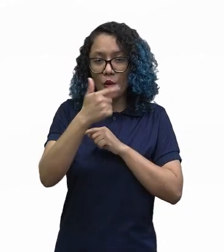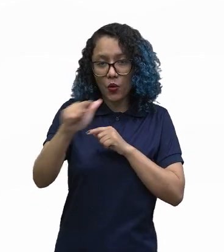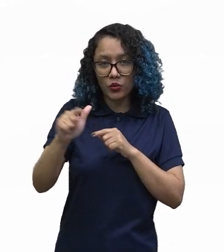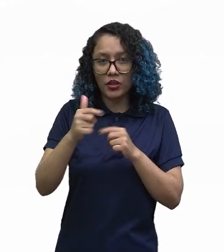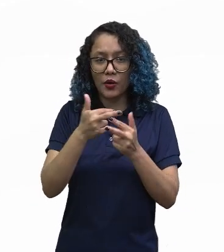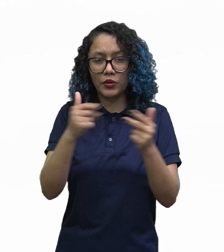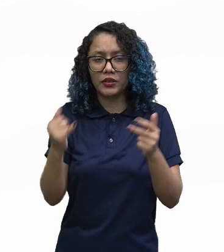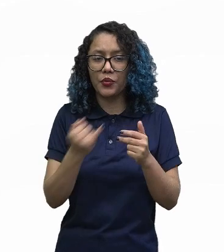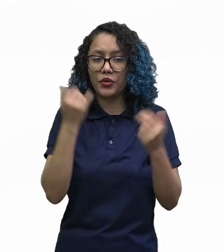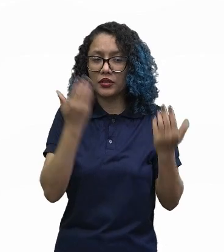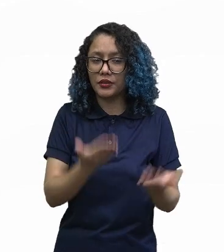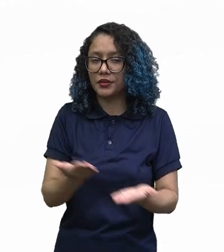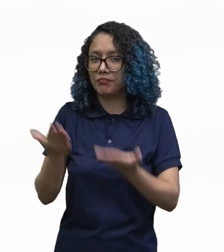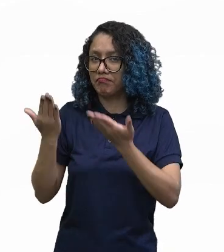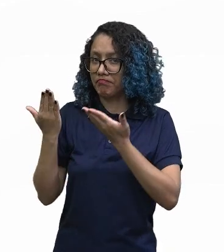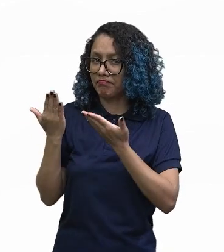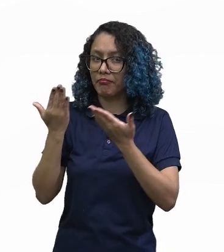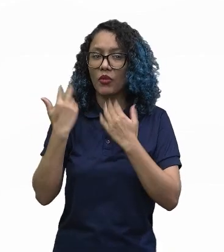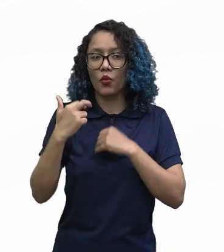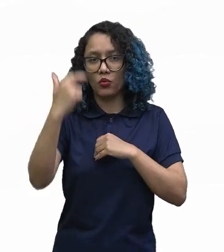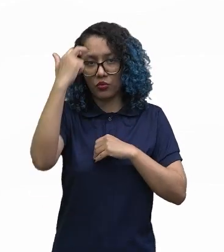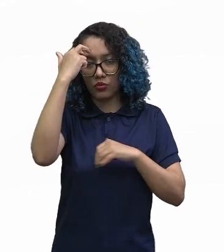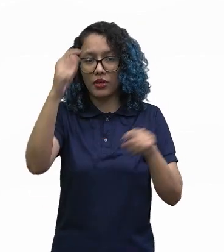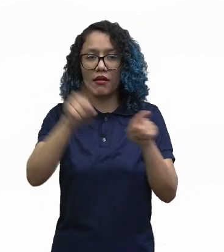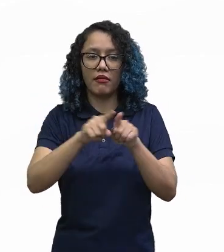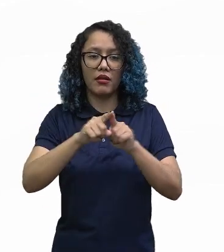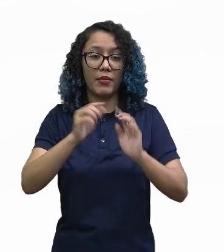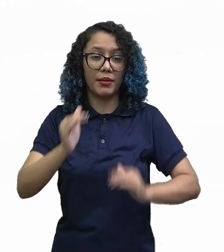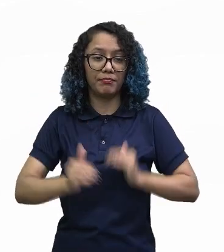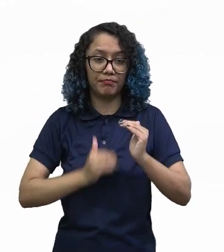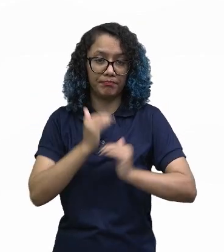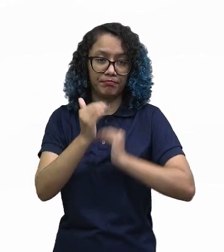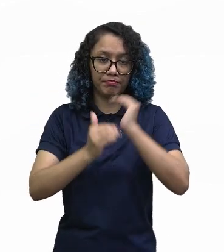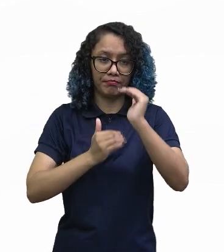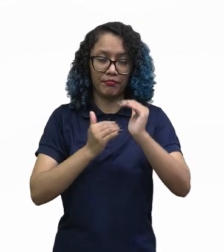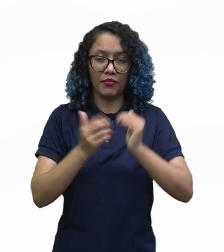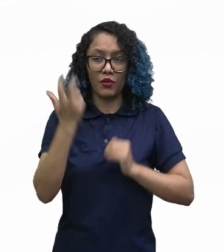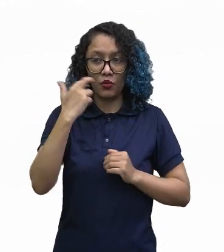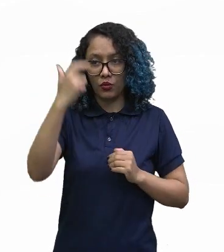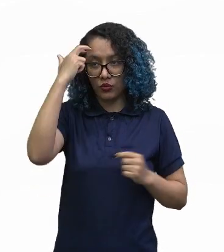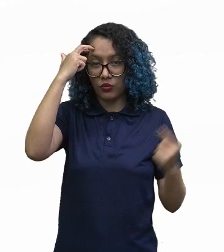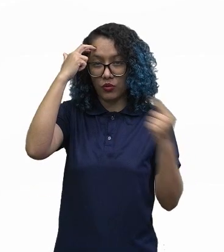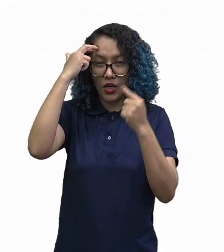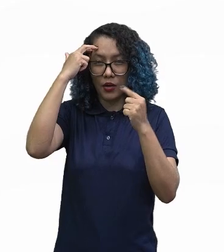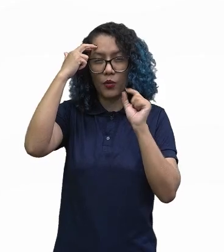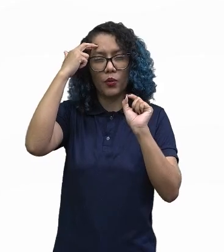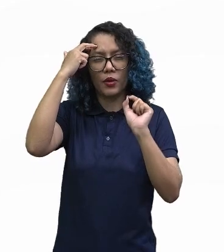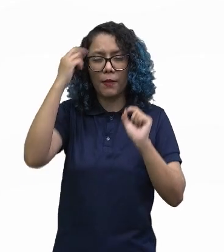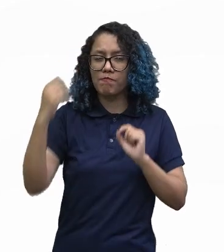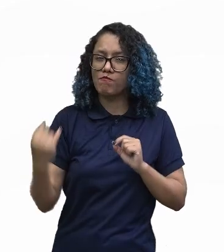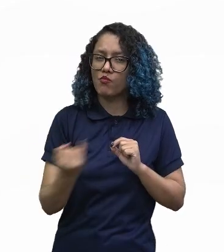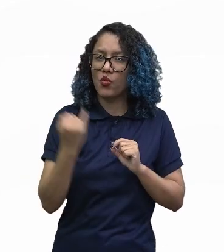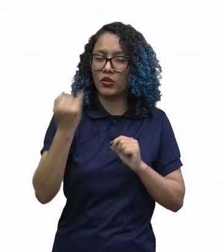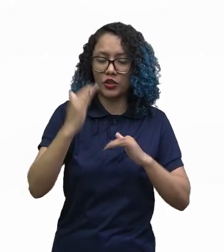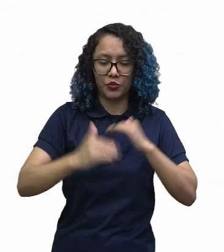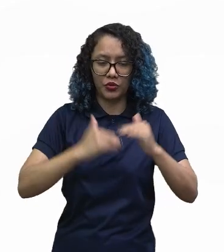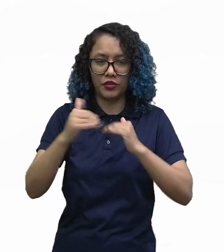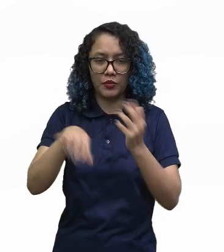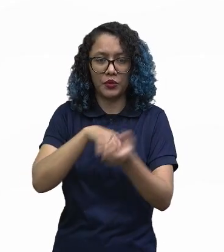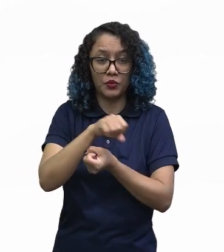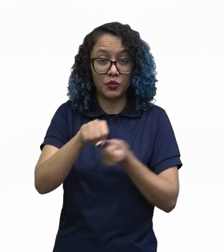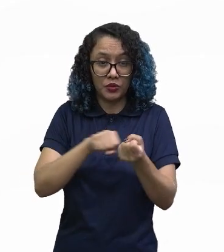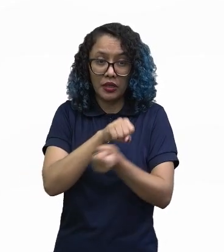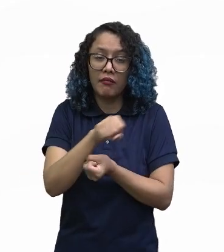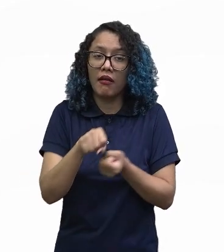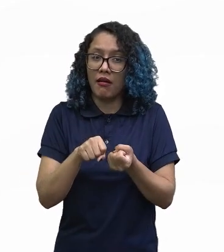e desenvolvimento, tá? A cultura, ela é um elemento estratégico para o desenvolvimento